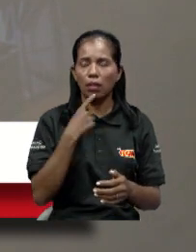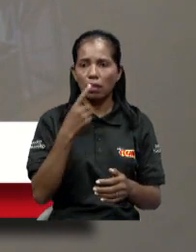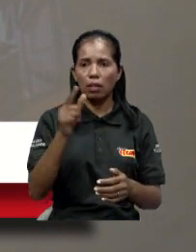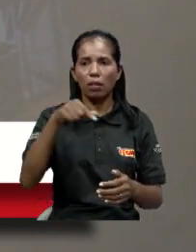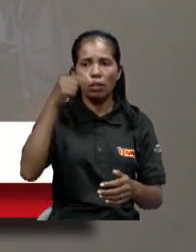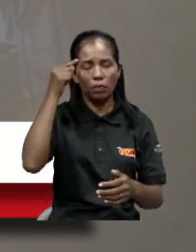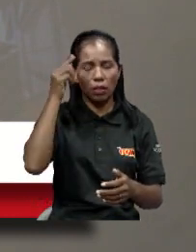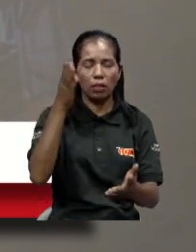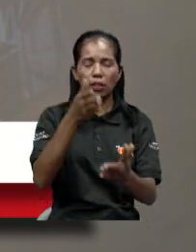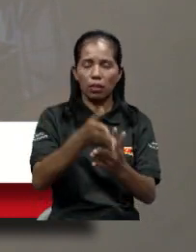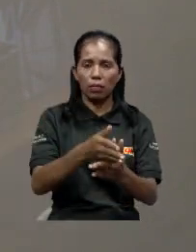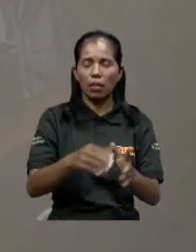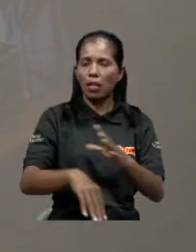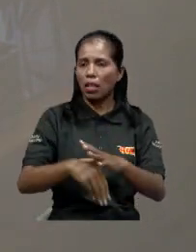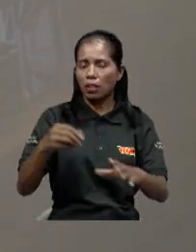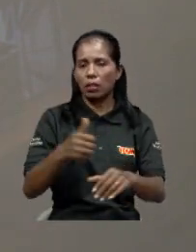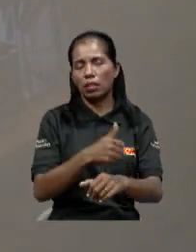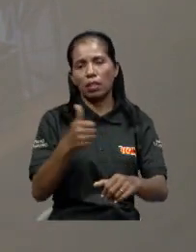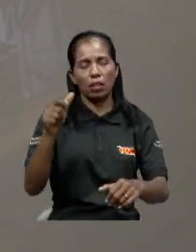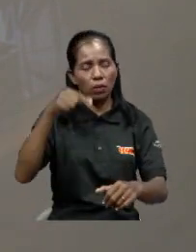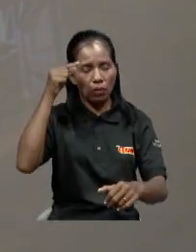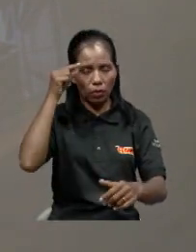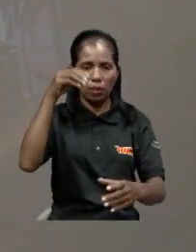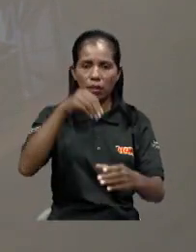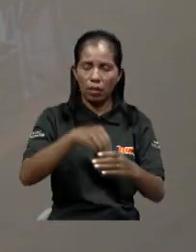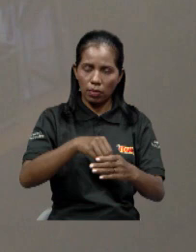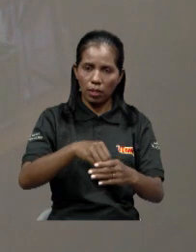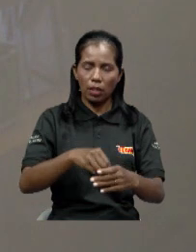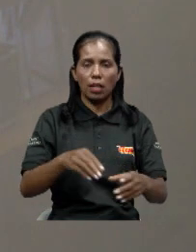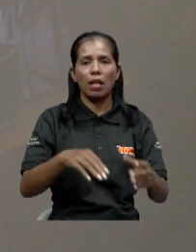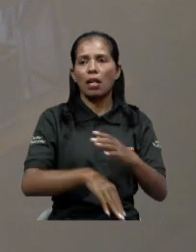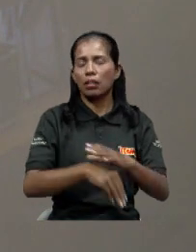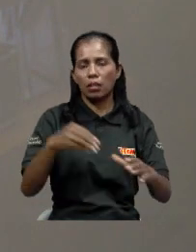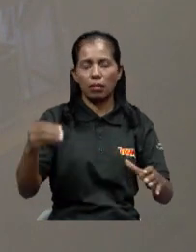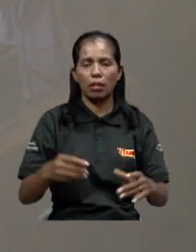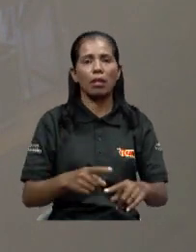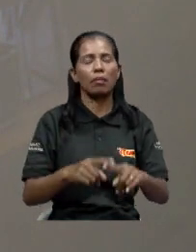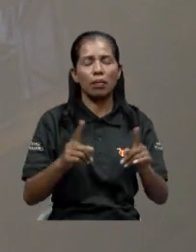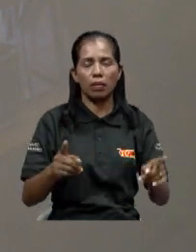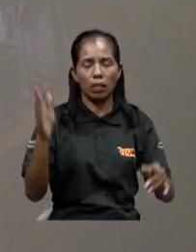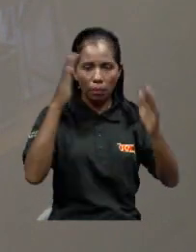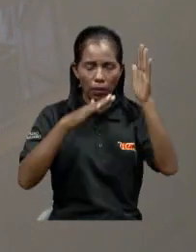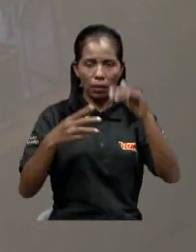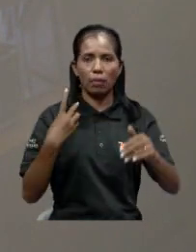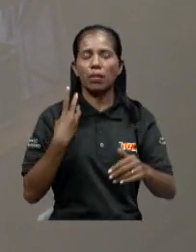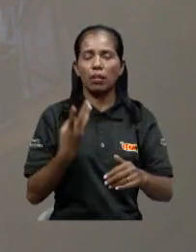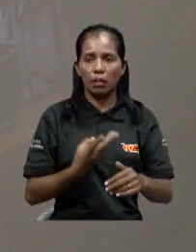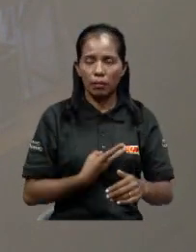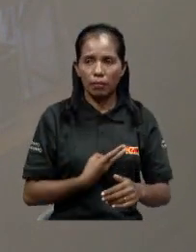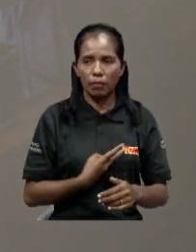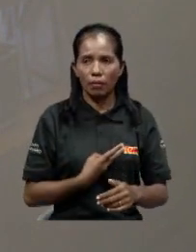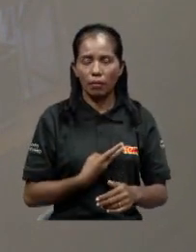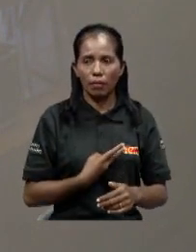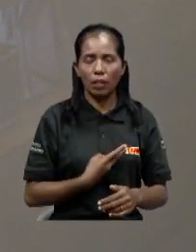governo ita tama, hasai siracelo, governo ita tama fali, hasai fali, mas o problema ita nia, maka